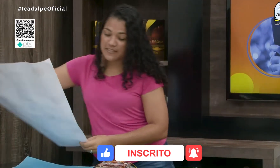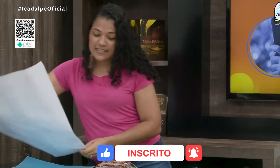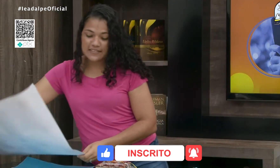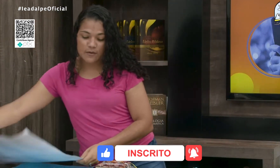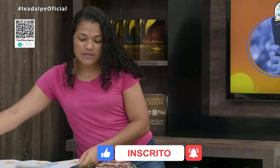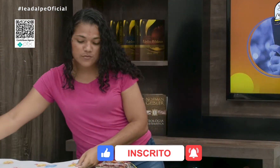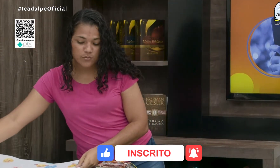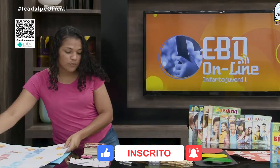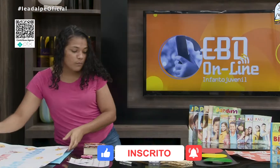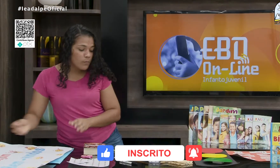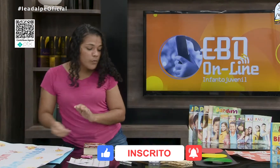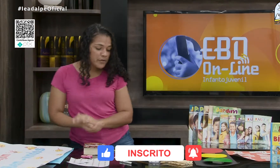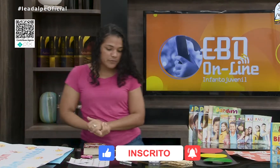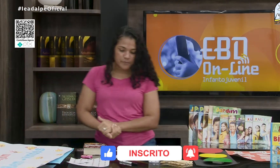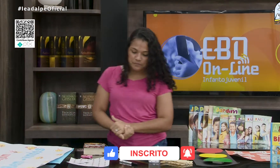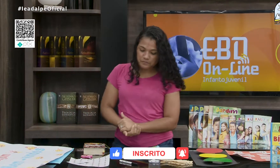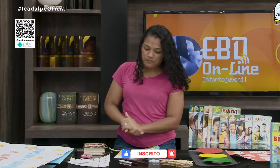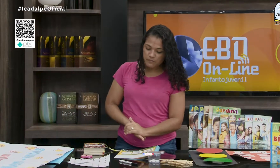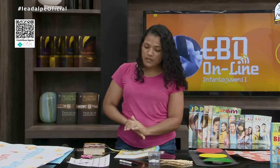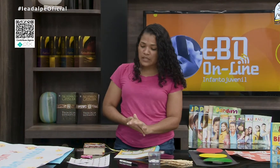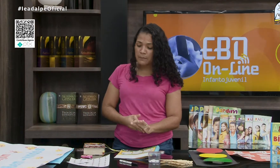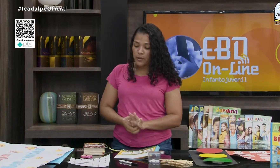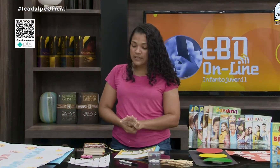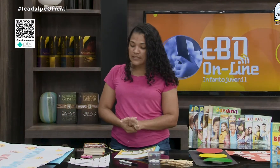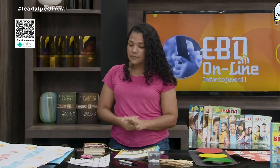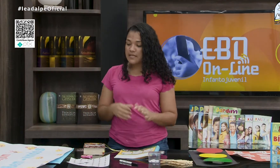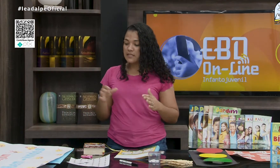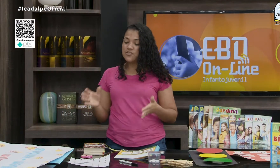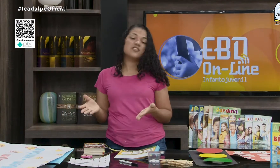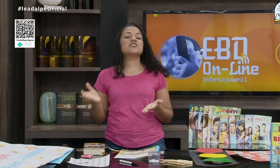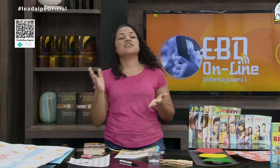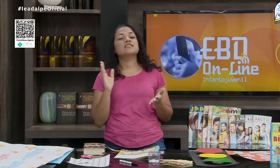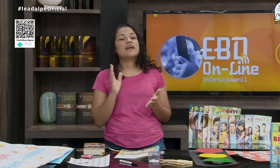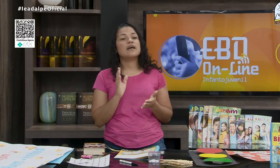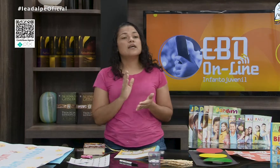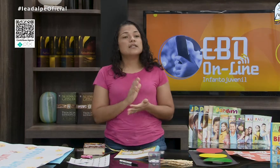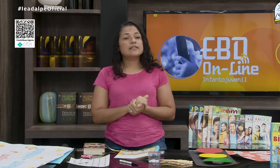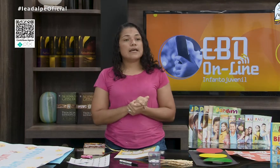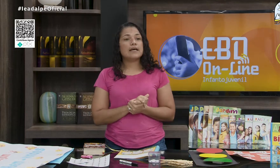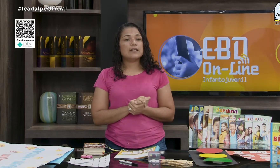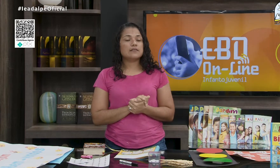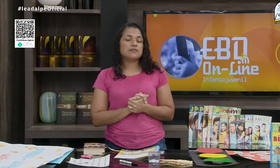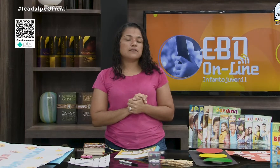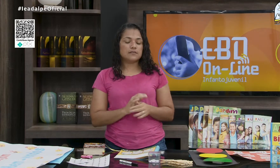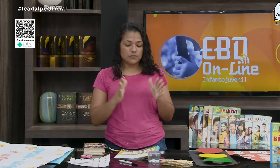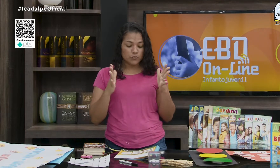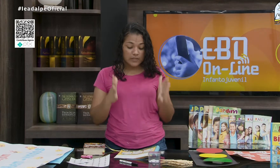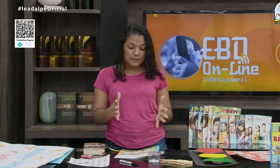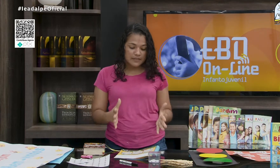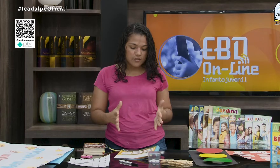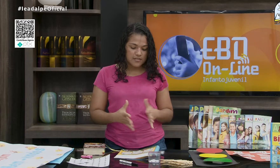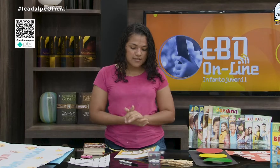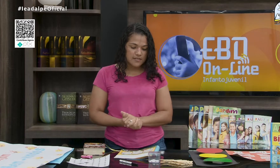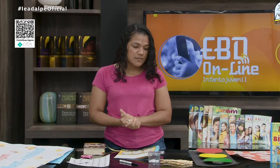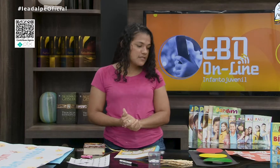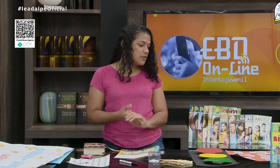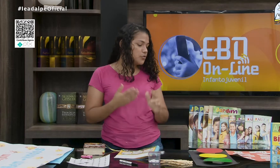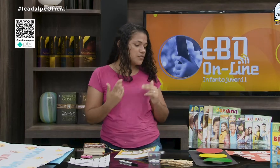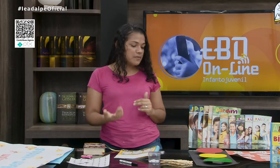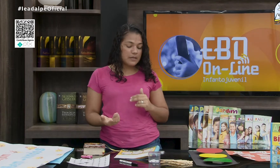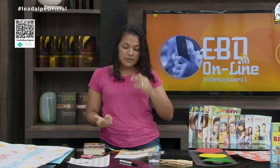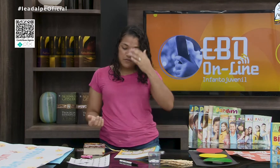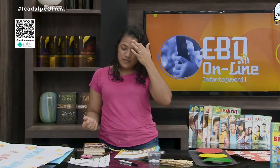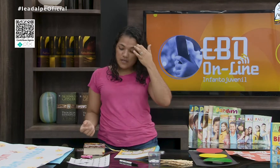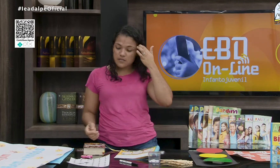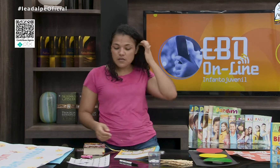Hoje a gente vai tratar um assunto muito importante, mas antes da gente entrar no tema da nossa lição em si, eu